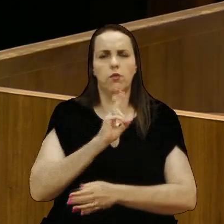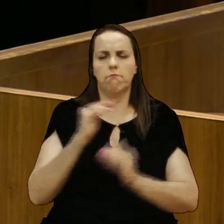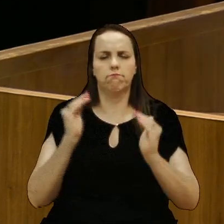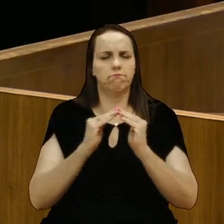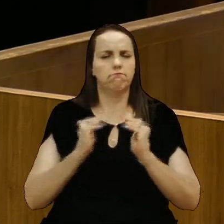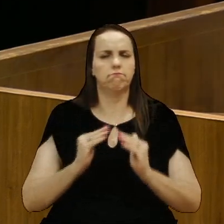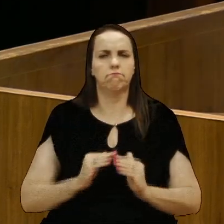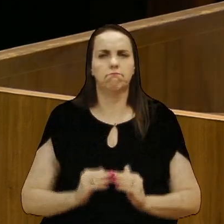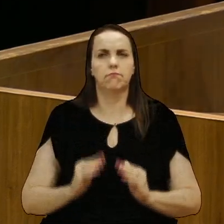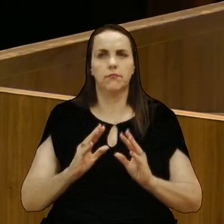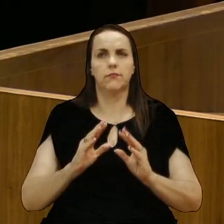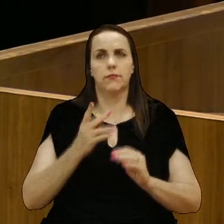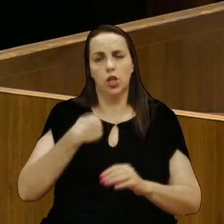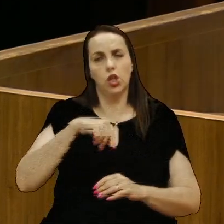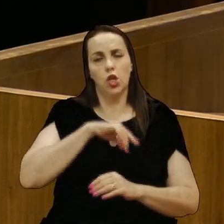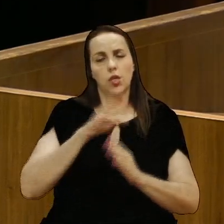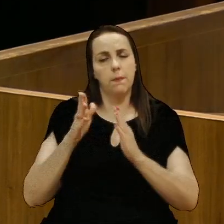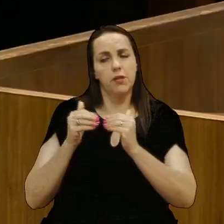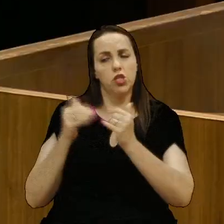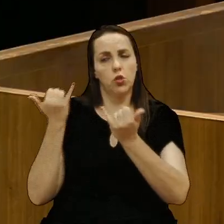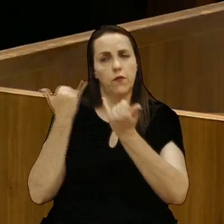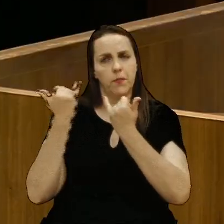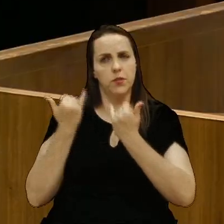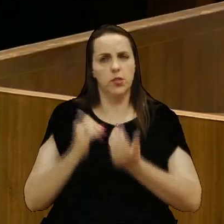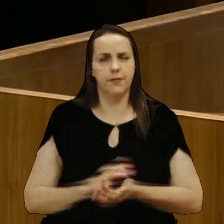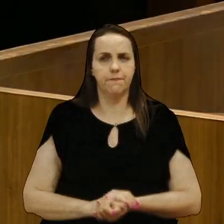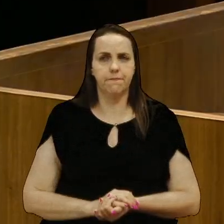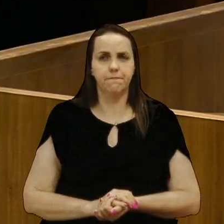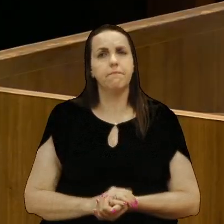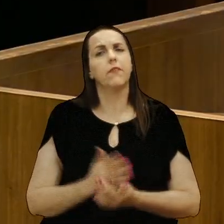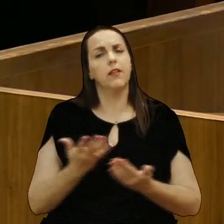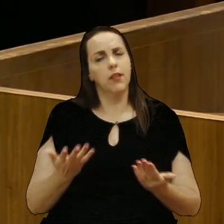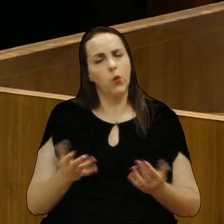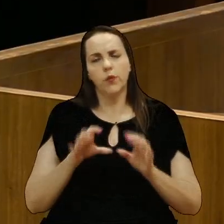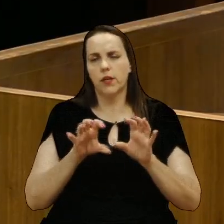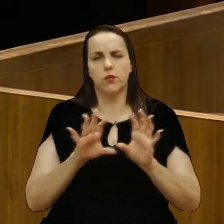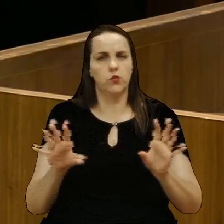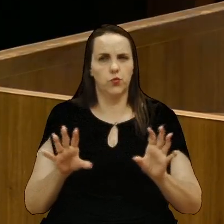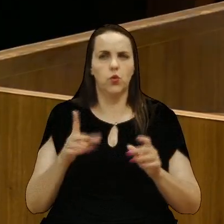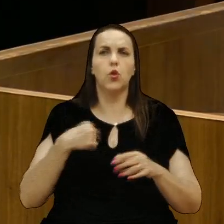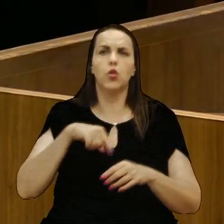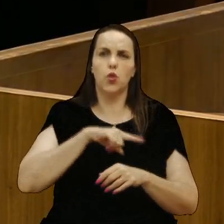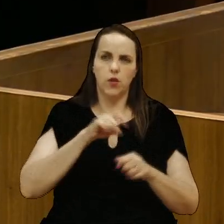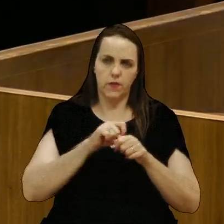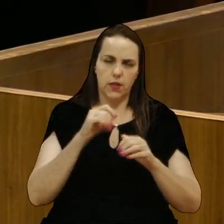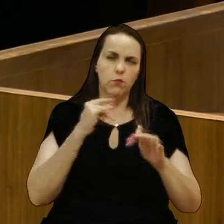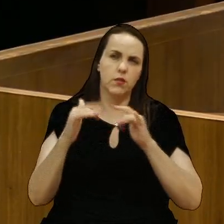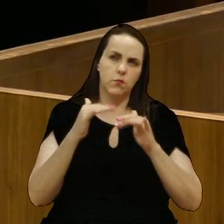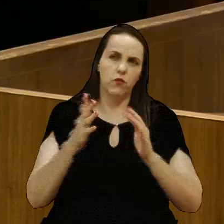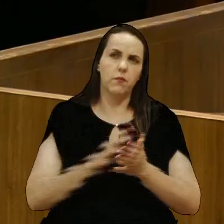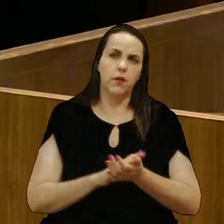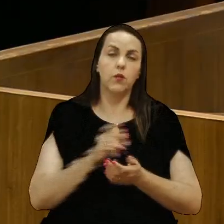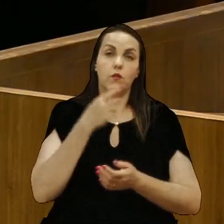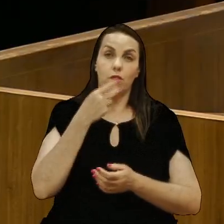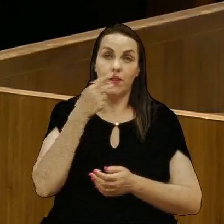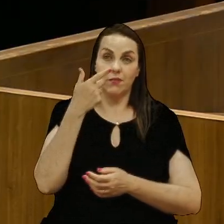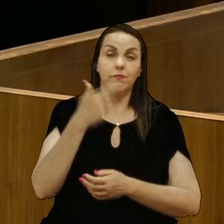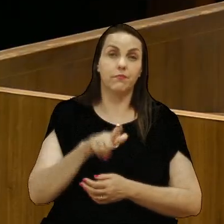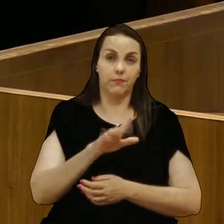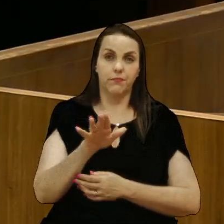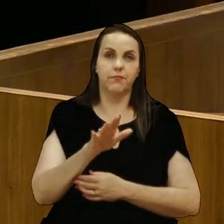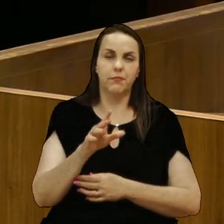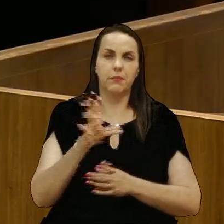favorável ao nosso pedido de informação. Então, era isso. Nós faremos esse movimento e eu volto a falar nisso,